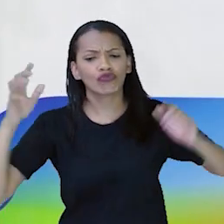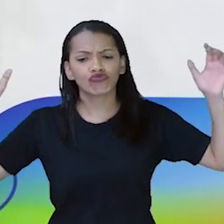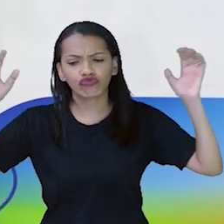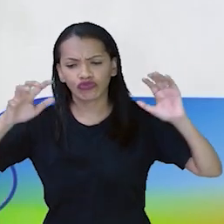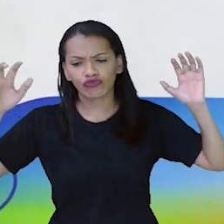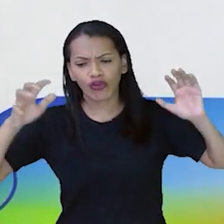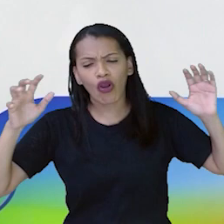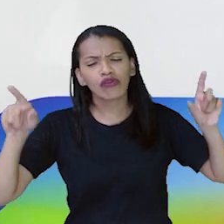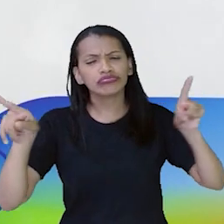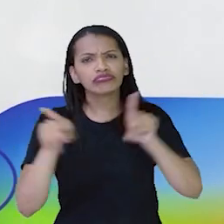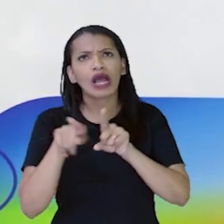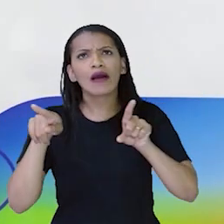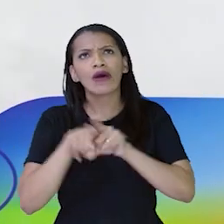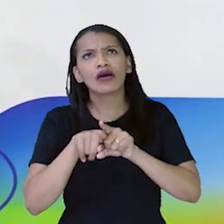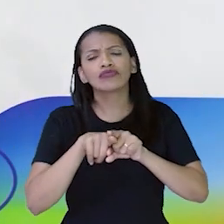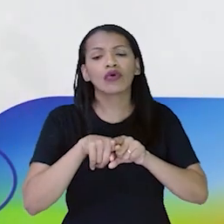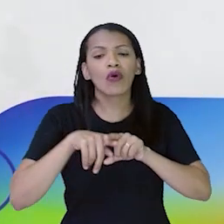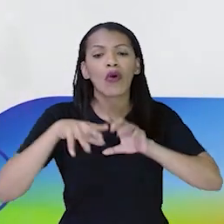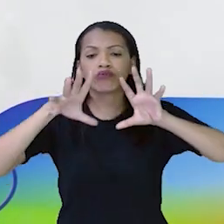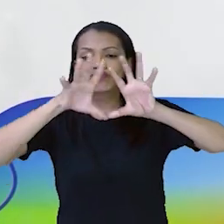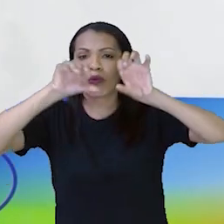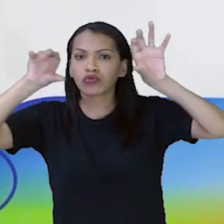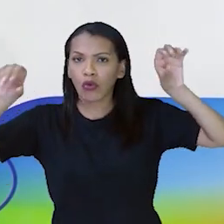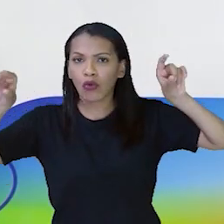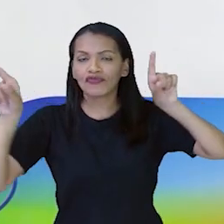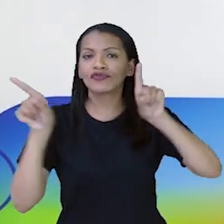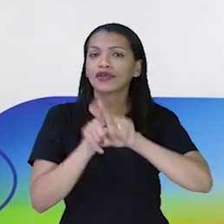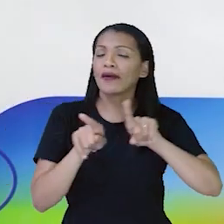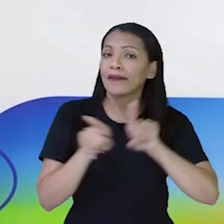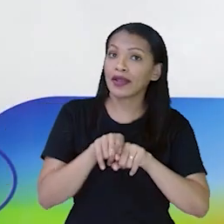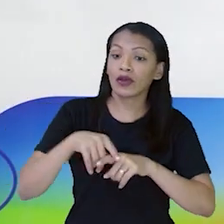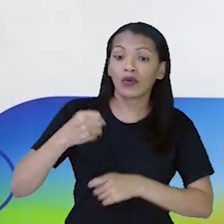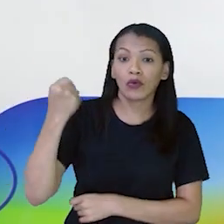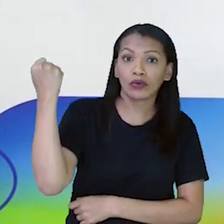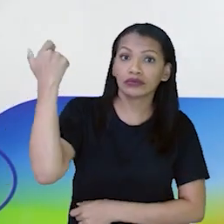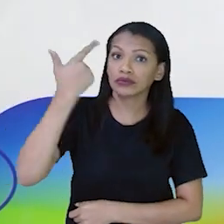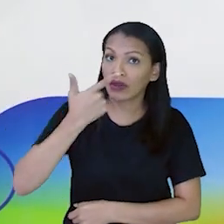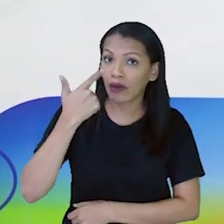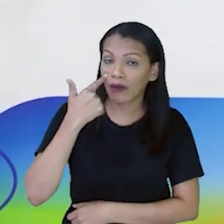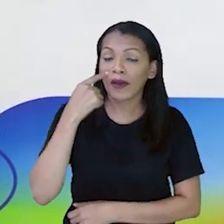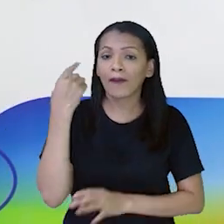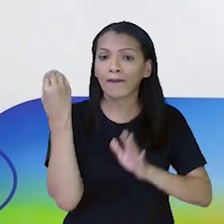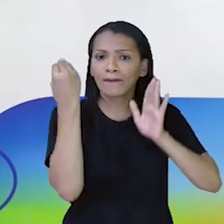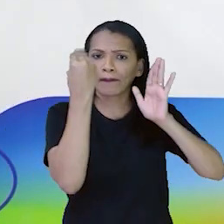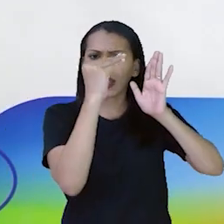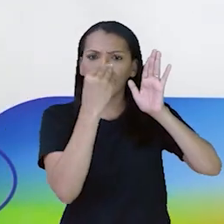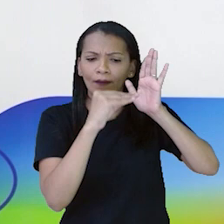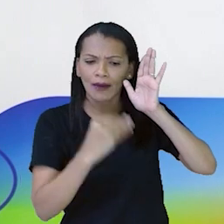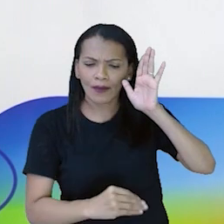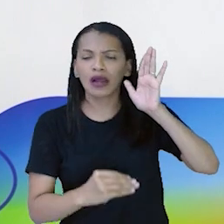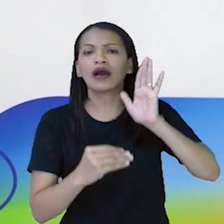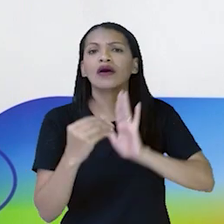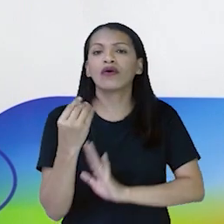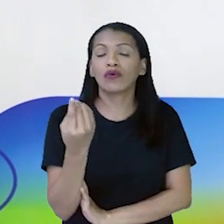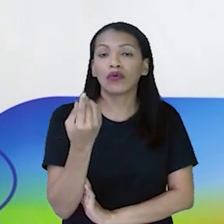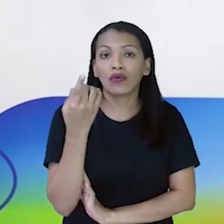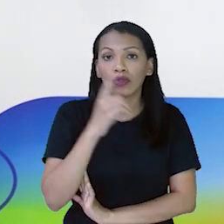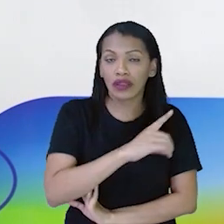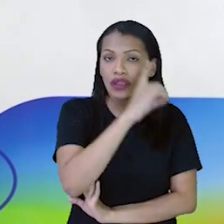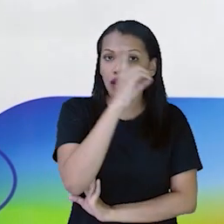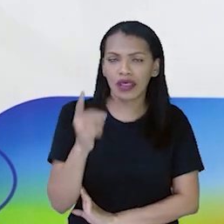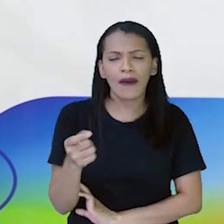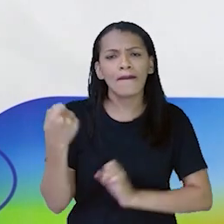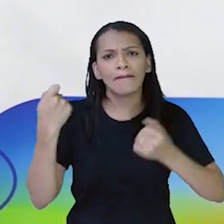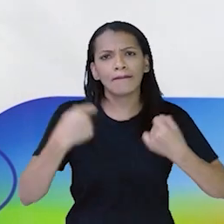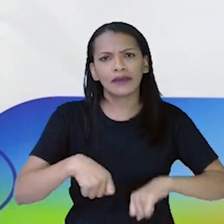ou nublado. E a pessoa vai marcando de acordo com os dias. Mas o que a gente precisa saber aqui? O que